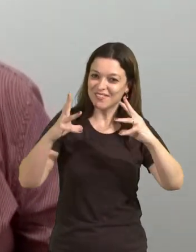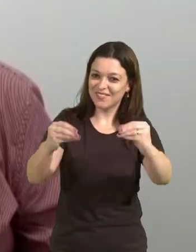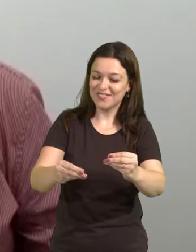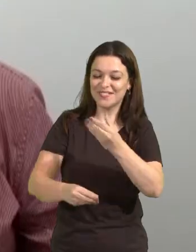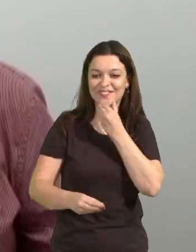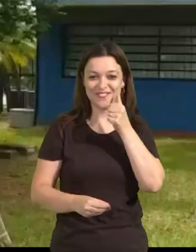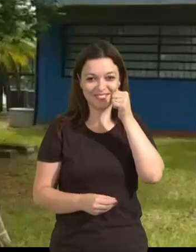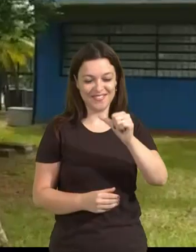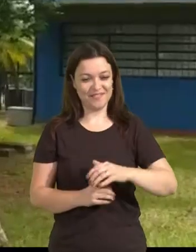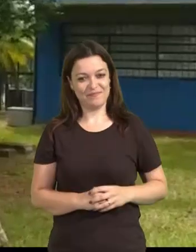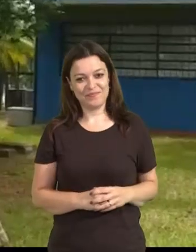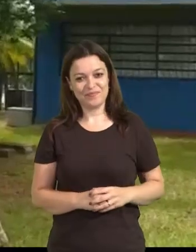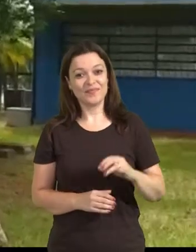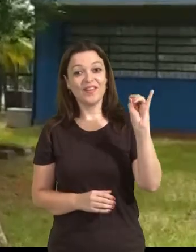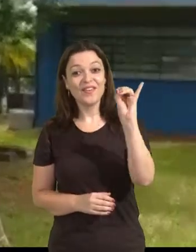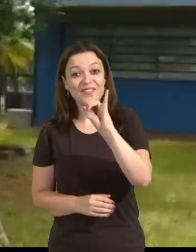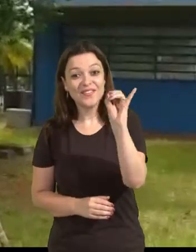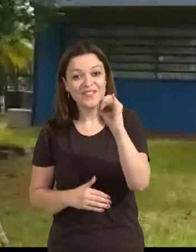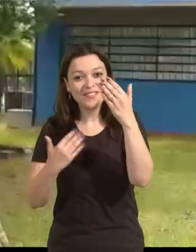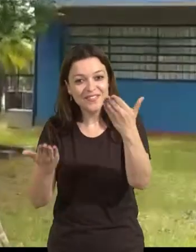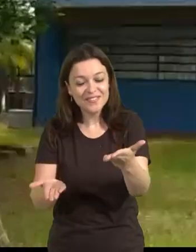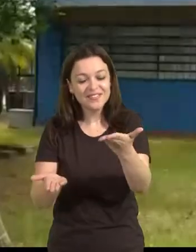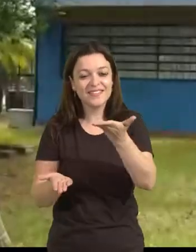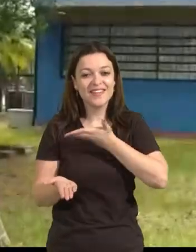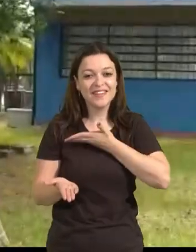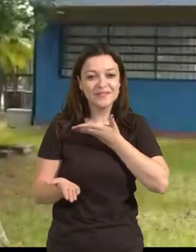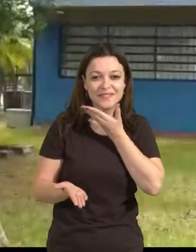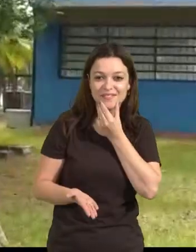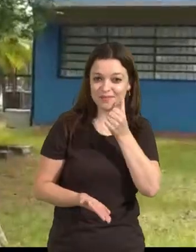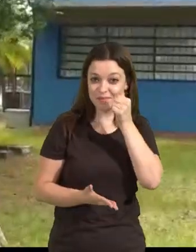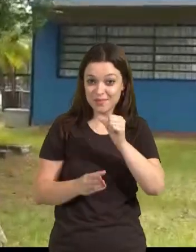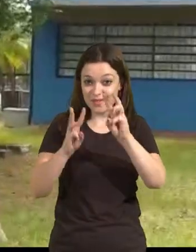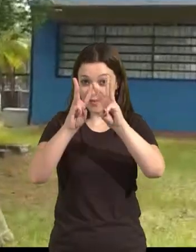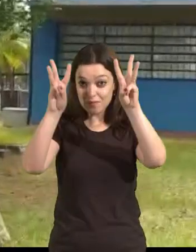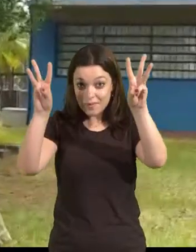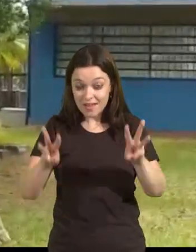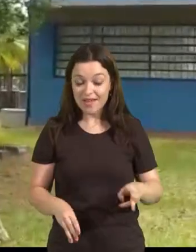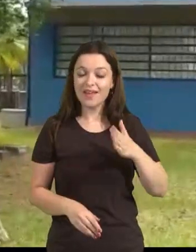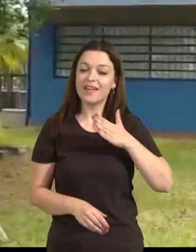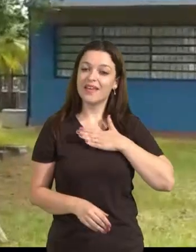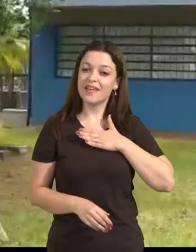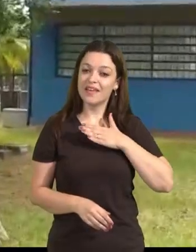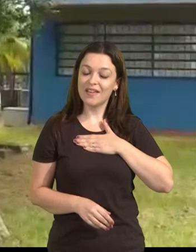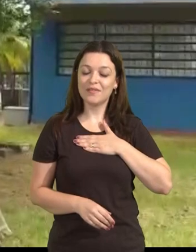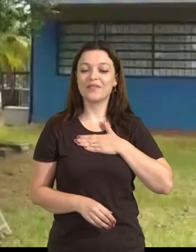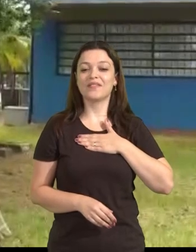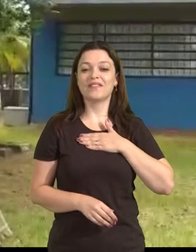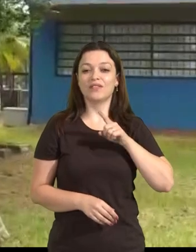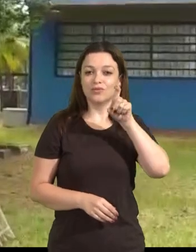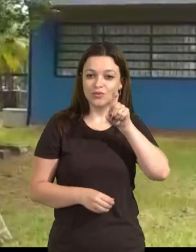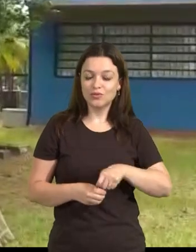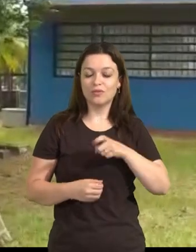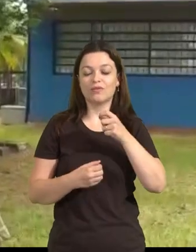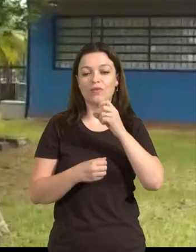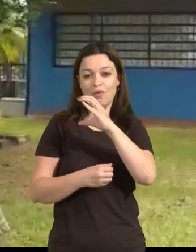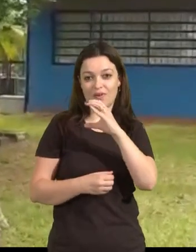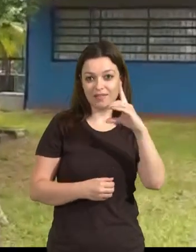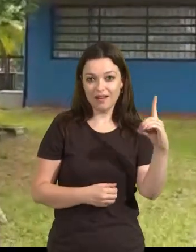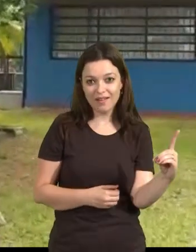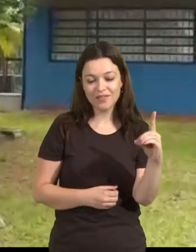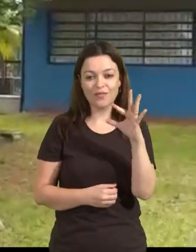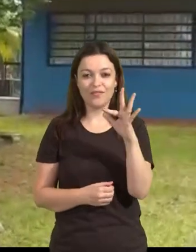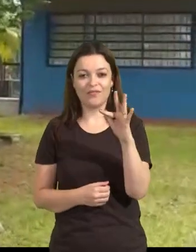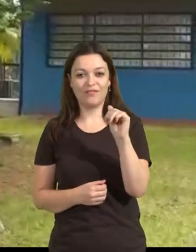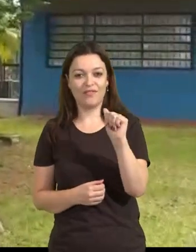todas. Alô, companheiros e companheiras da UFPR. Aqui quem fala é o Toninho Alves, coordenador-geral